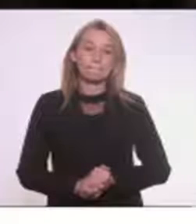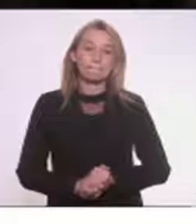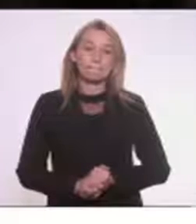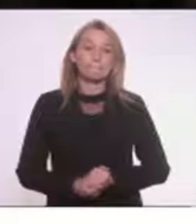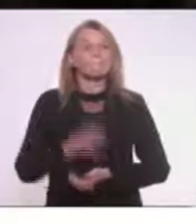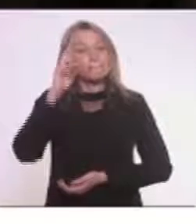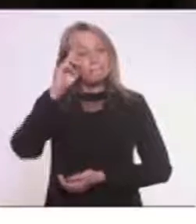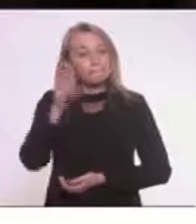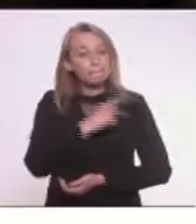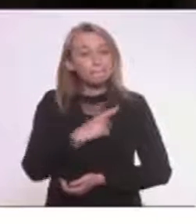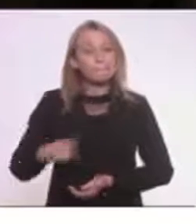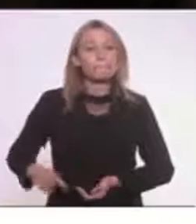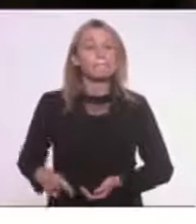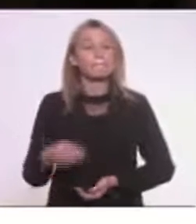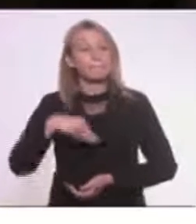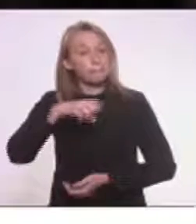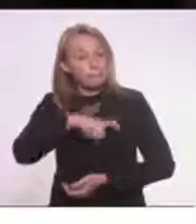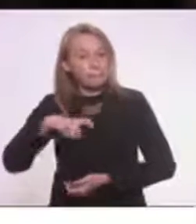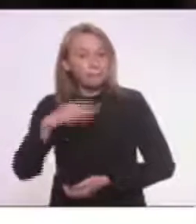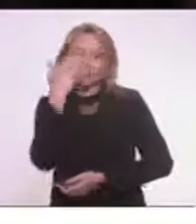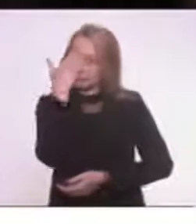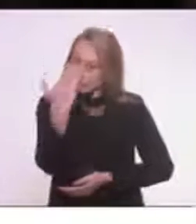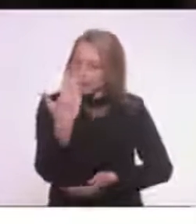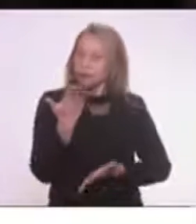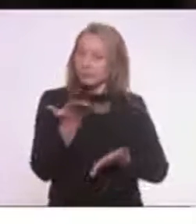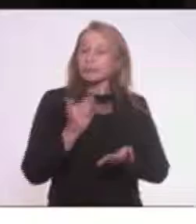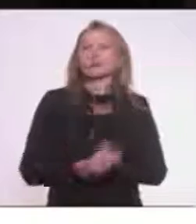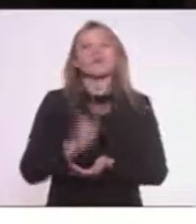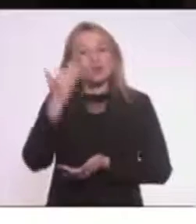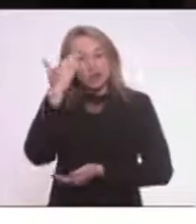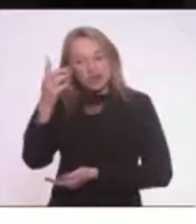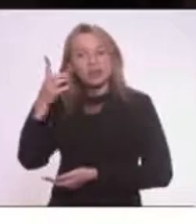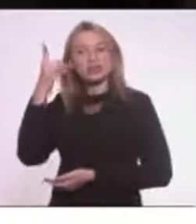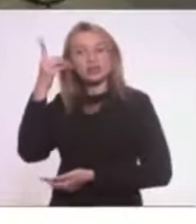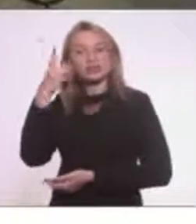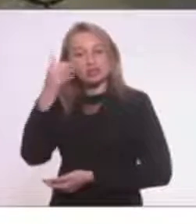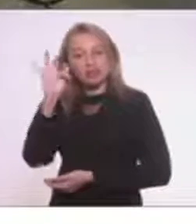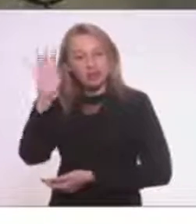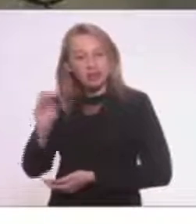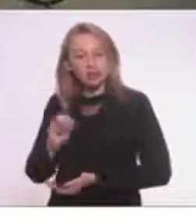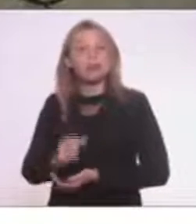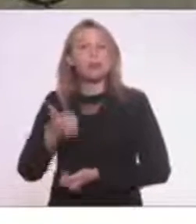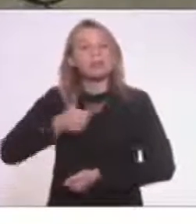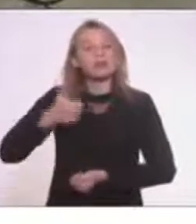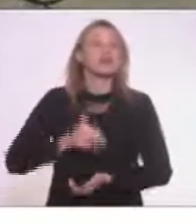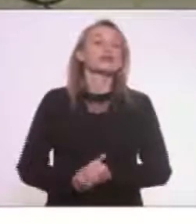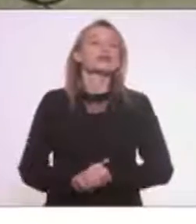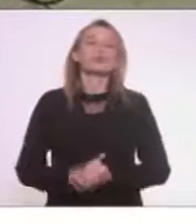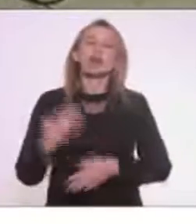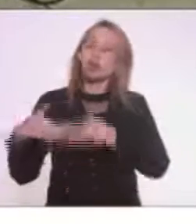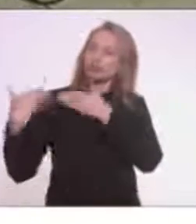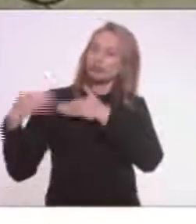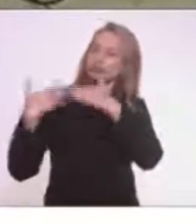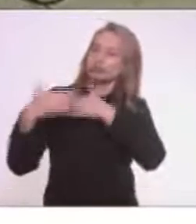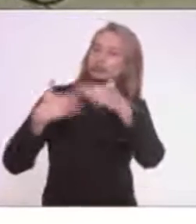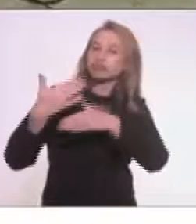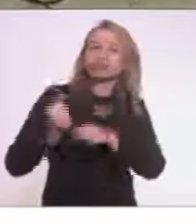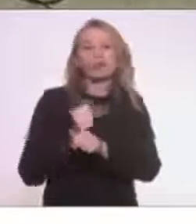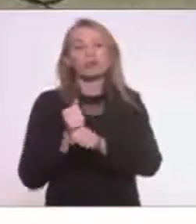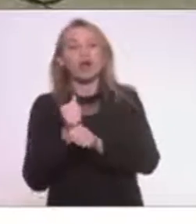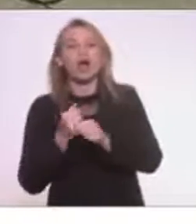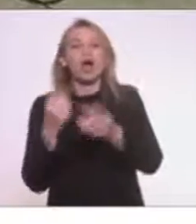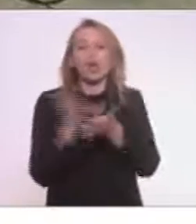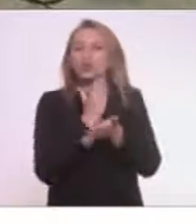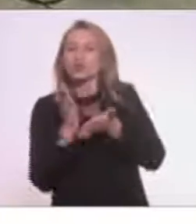Senhor presidente, Max, obrigado pela parte, Flávio. Primeiro o seguinte, ao longo do ano, por algumas vezes